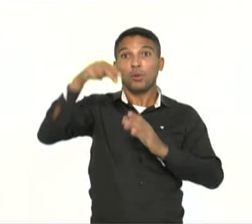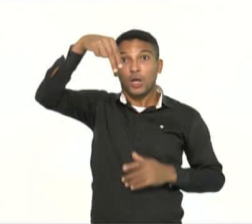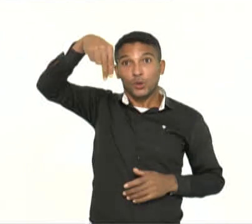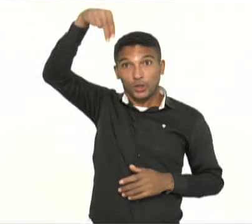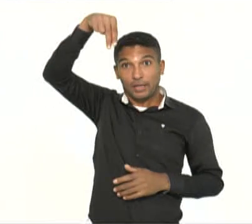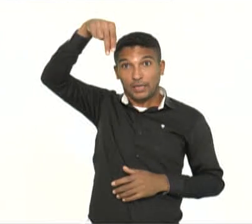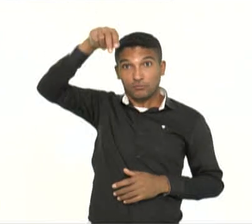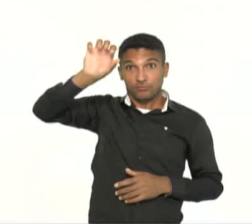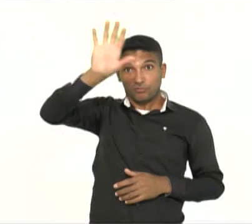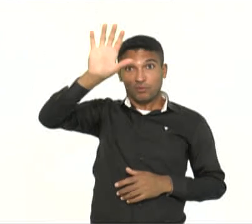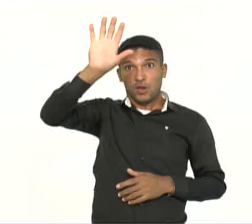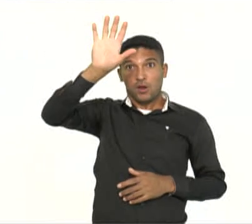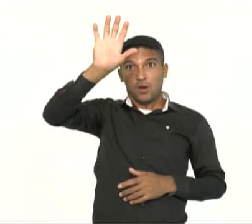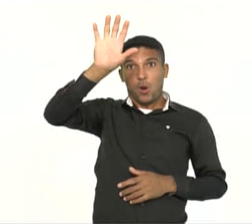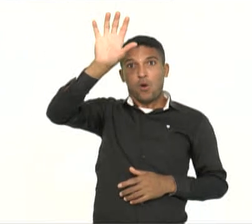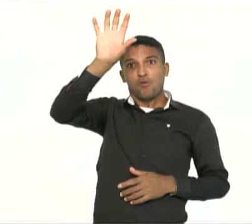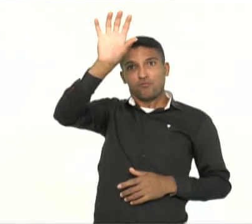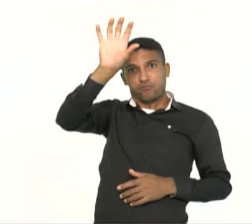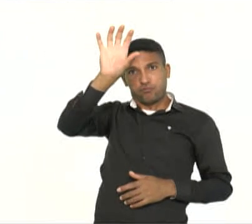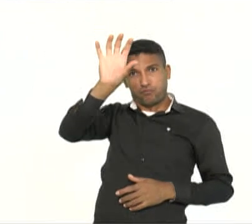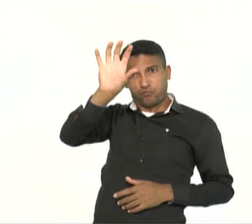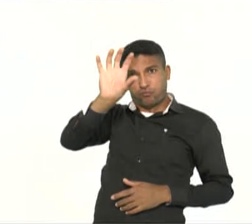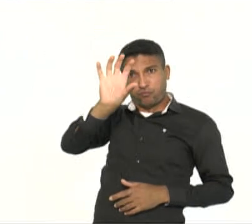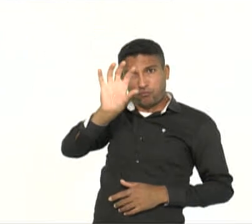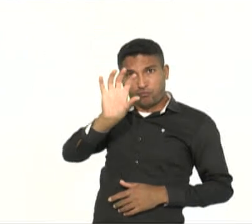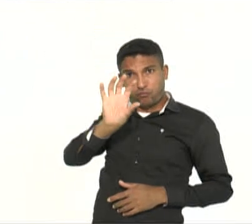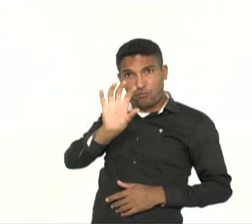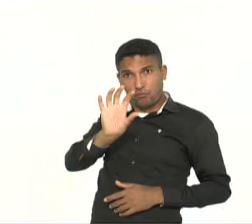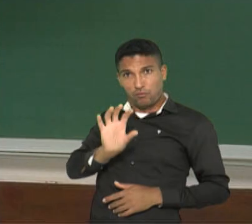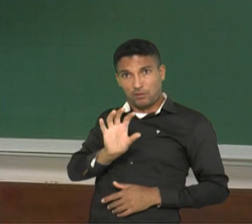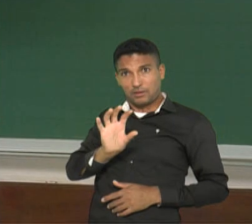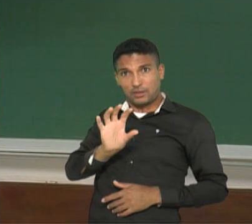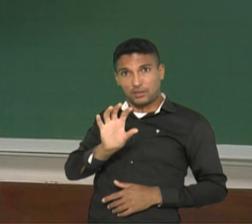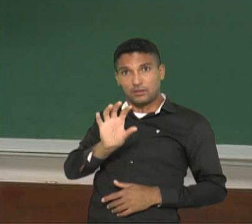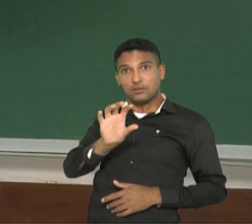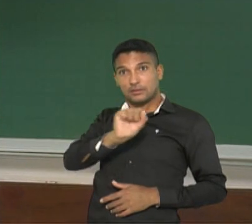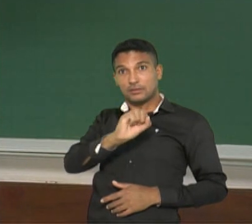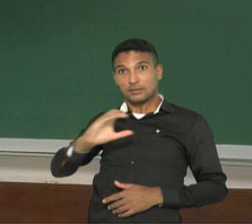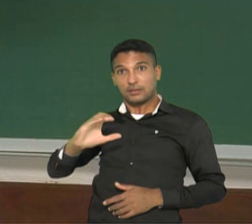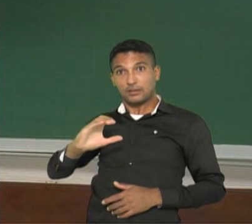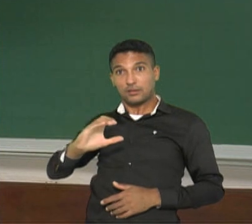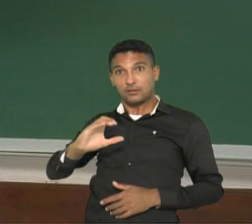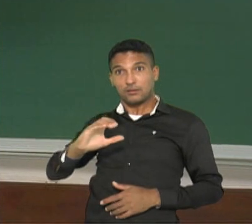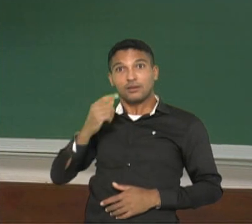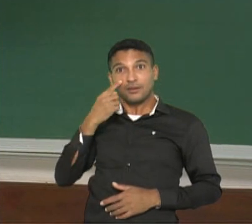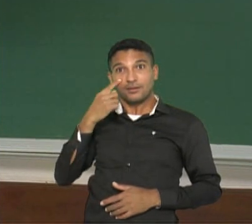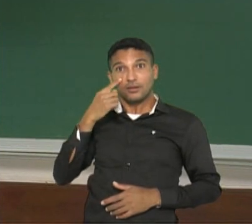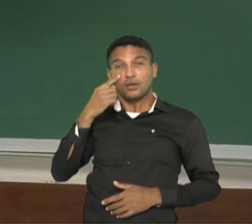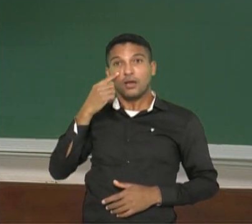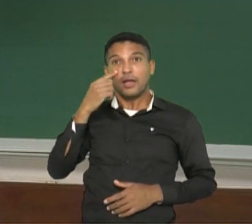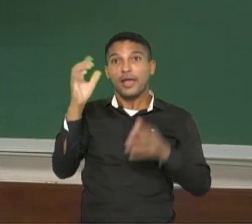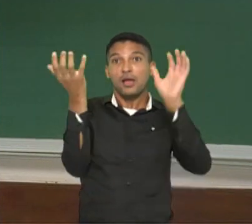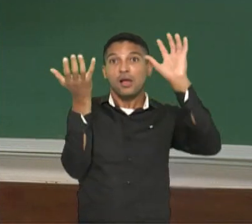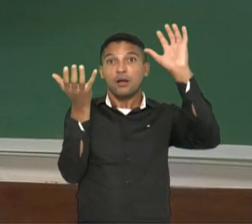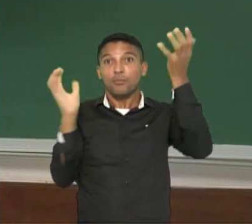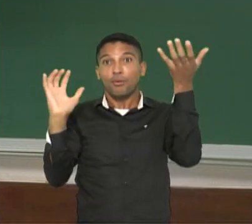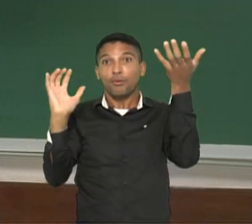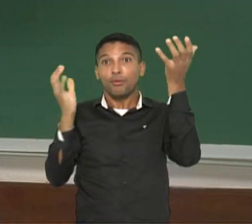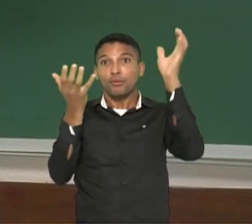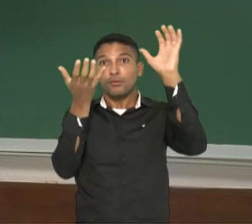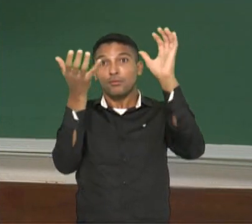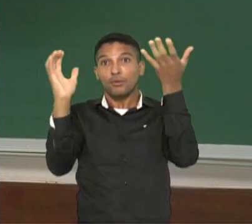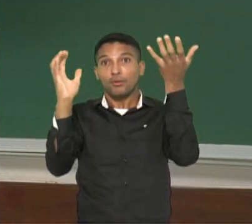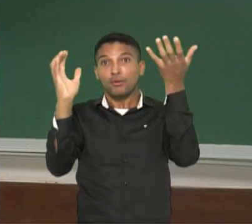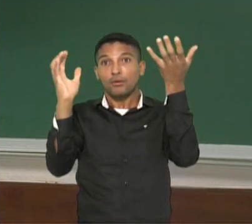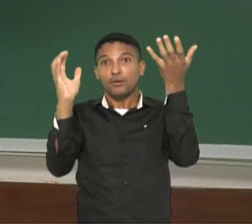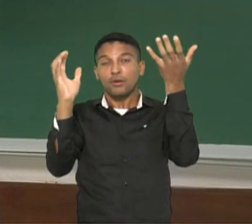pela Mata Atlântica e por algumas outras formações vegetais. Então perceba que é um domínio morfoclimático que estende-se próximo à